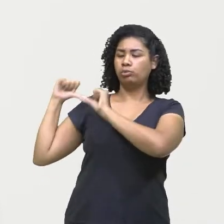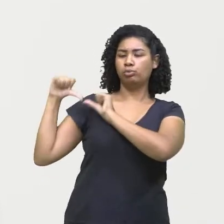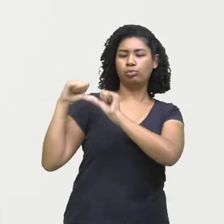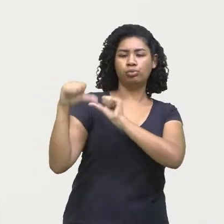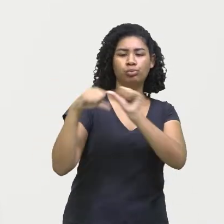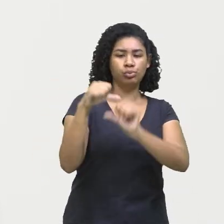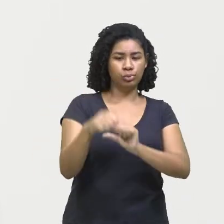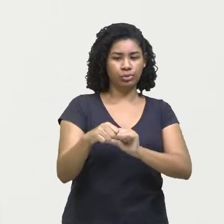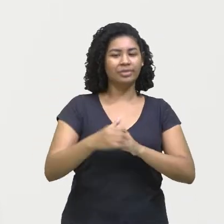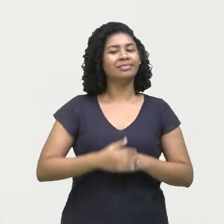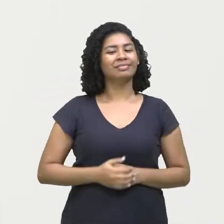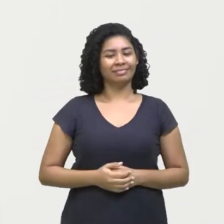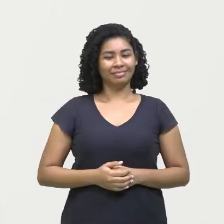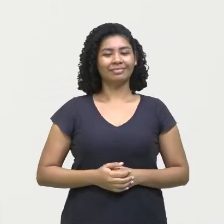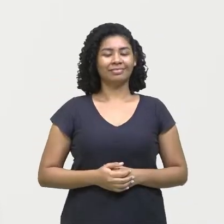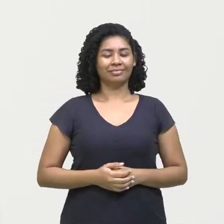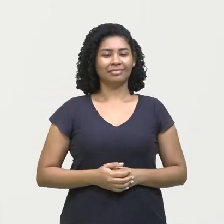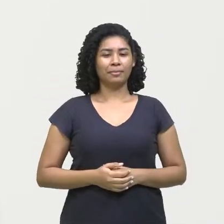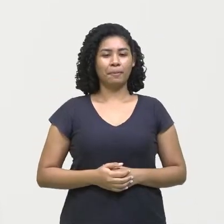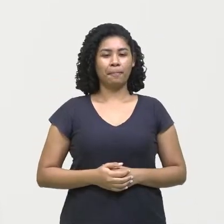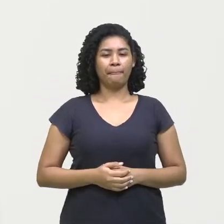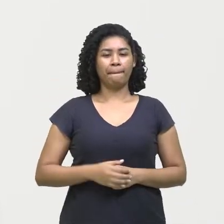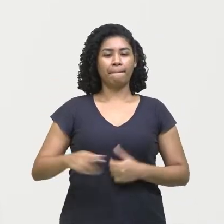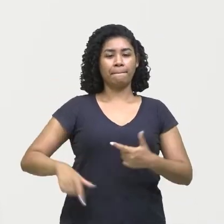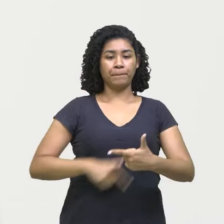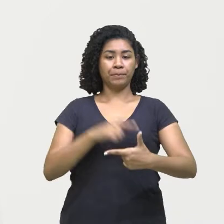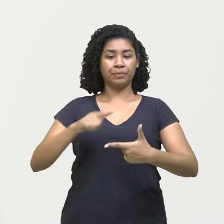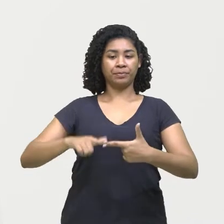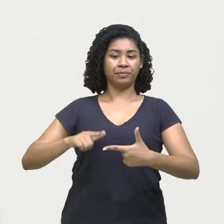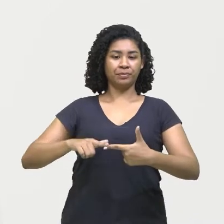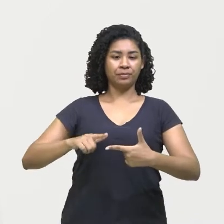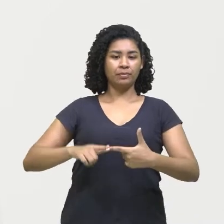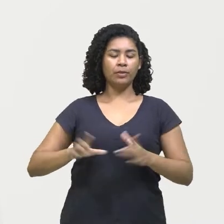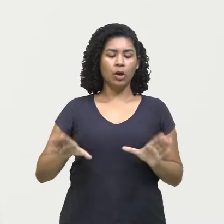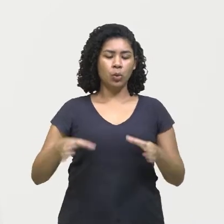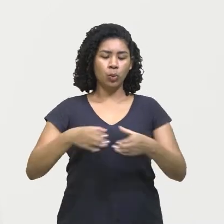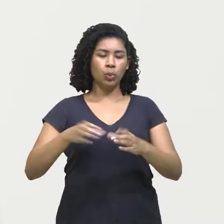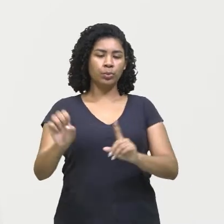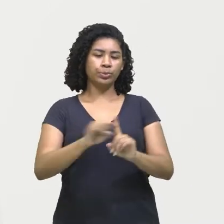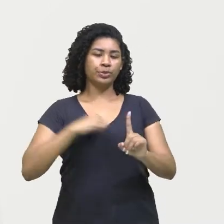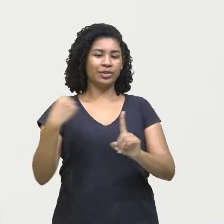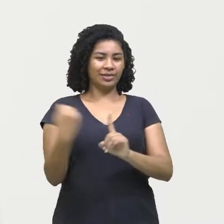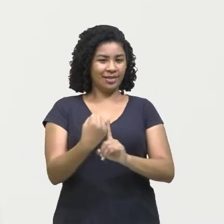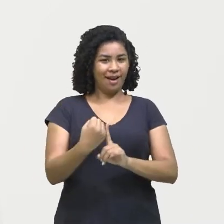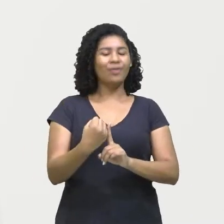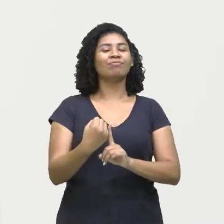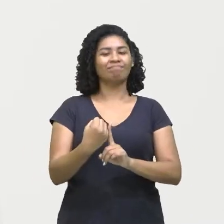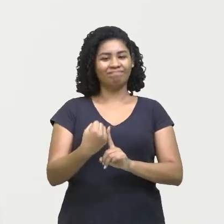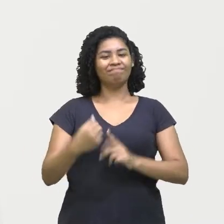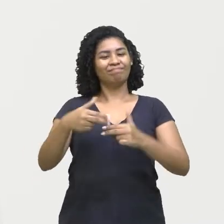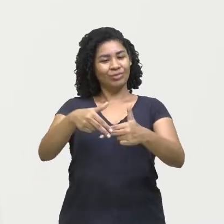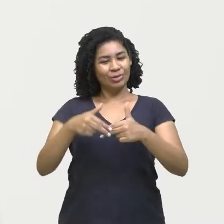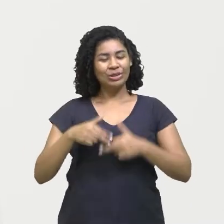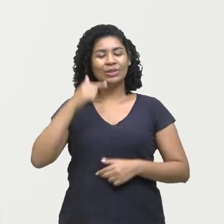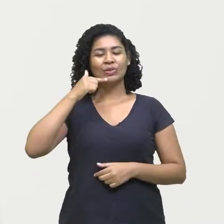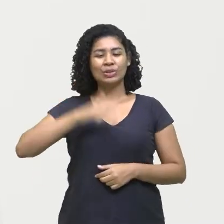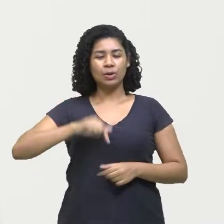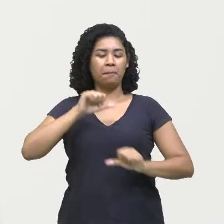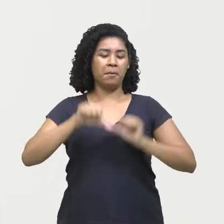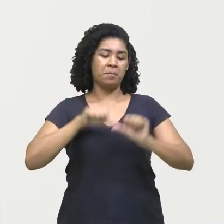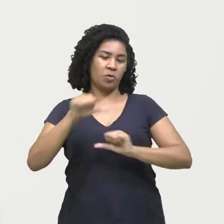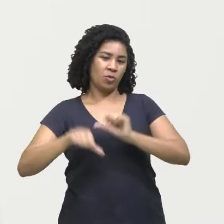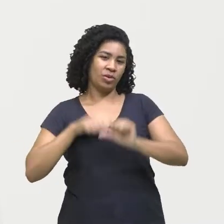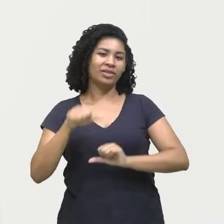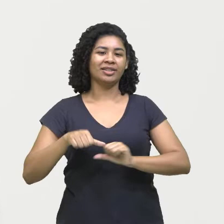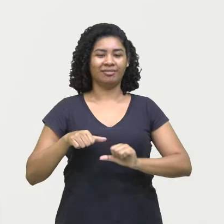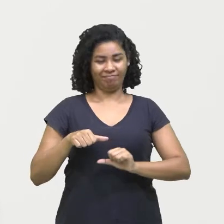vão mudando e se adaptando. Grupos sociais também é um dos fatores que gera uma mudança, gera